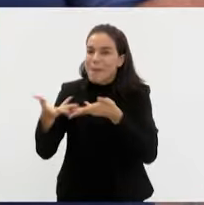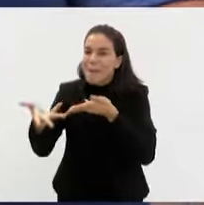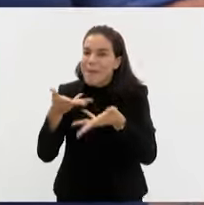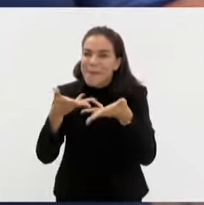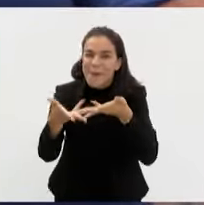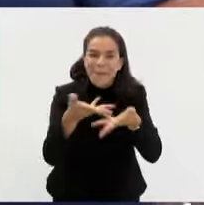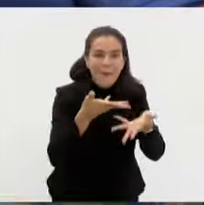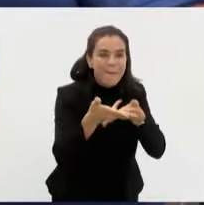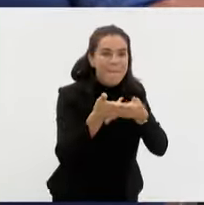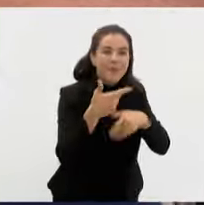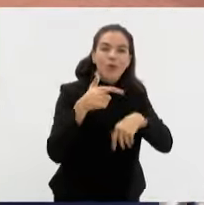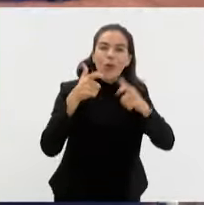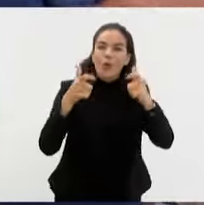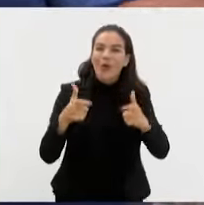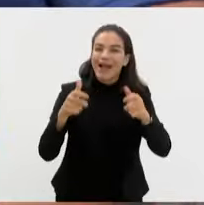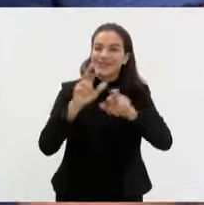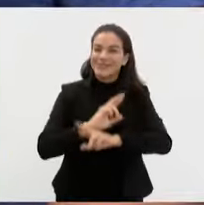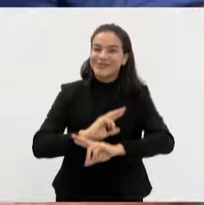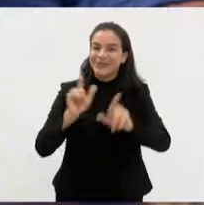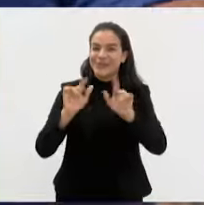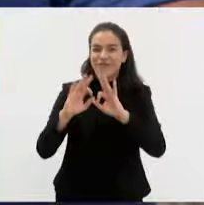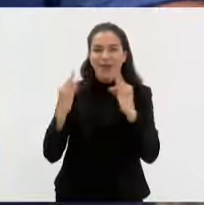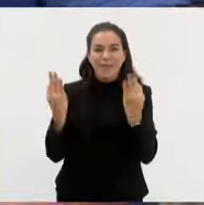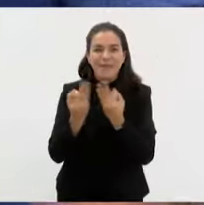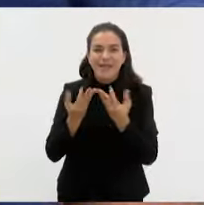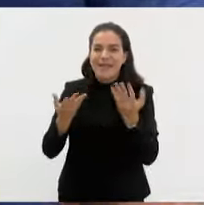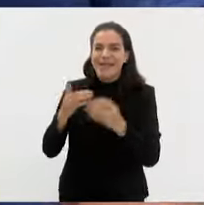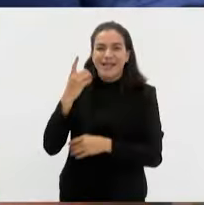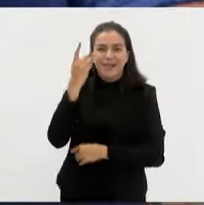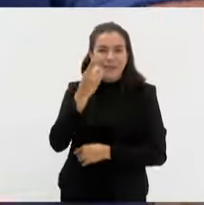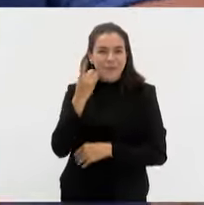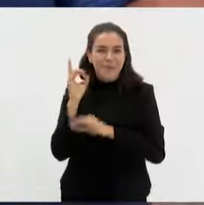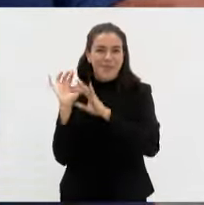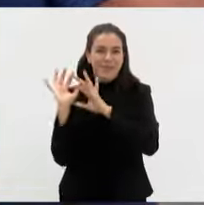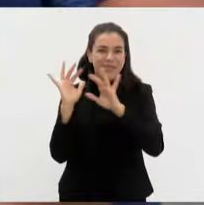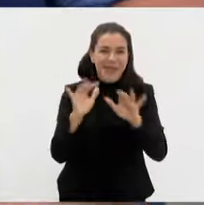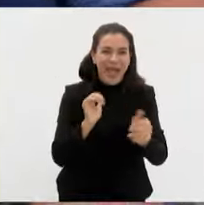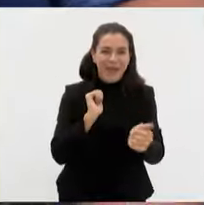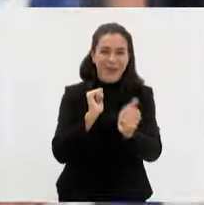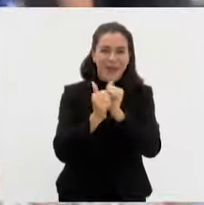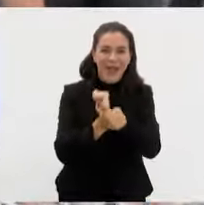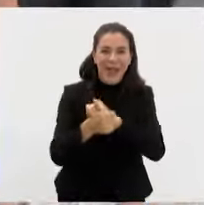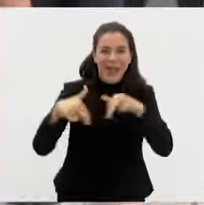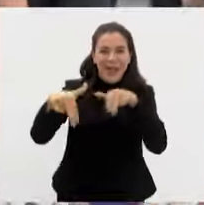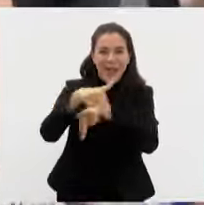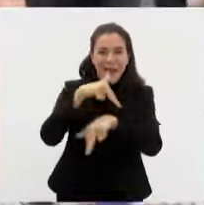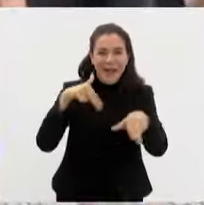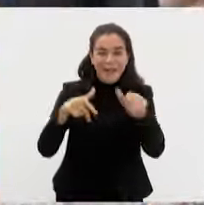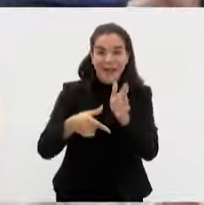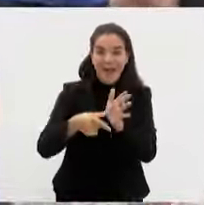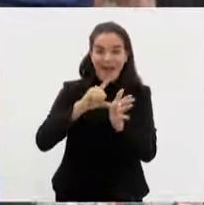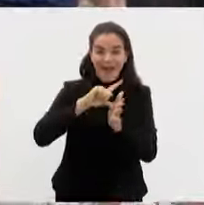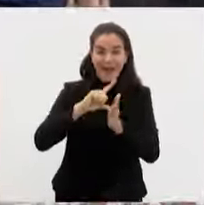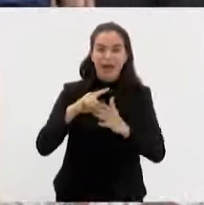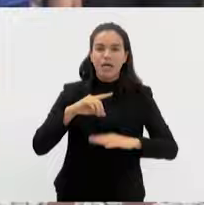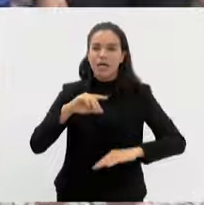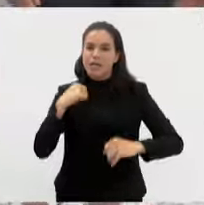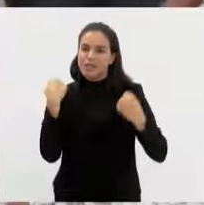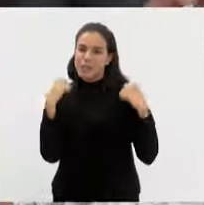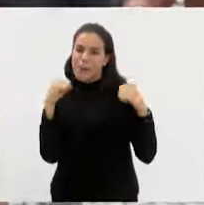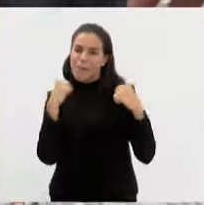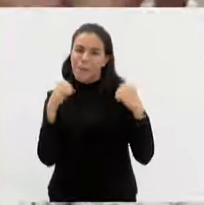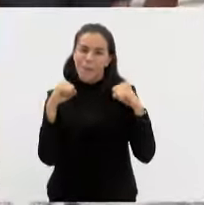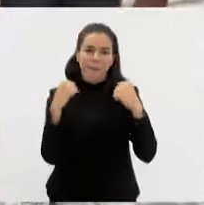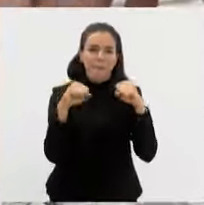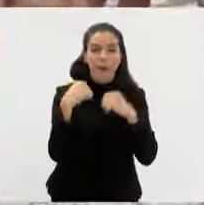pessoal num ambiente diferente. Então, tem muitas famílias, deputados vieram, correram, caminharam. Antes da largada, o aquecimento foi com